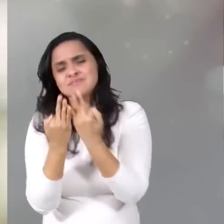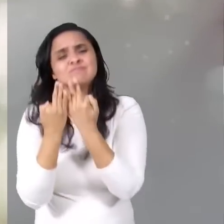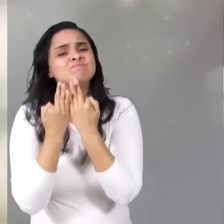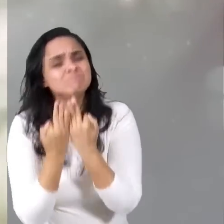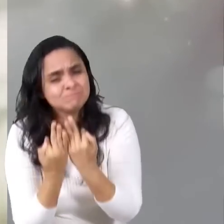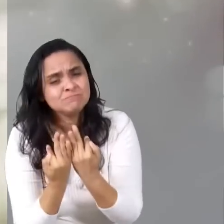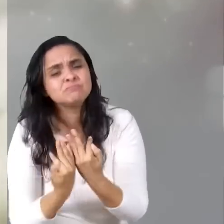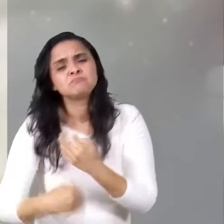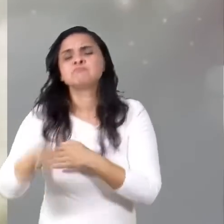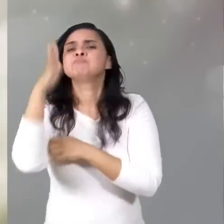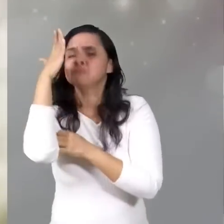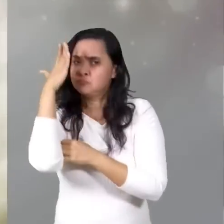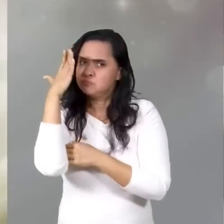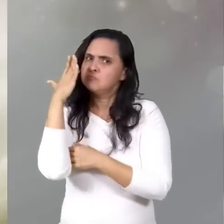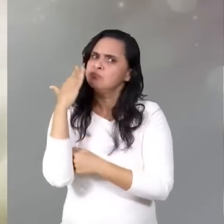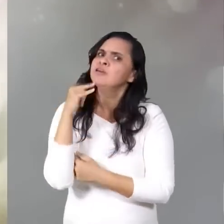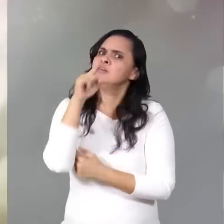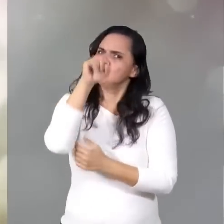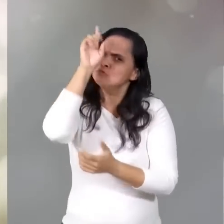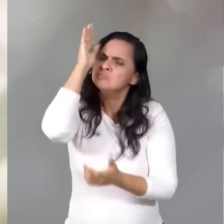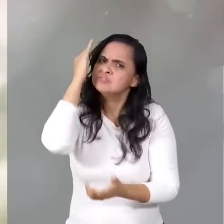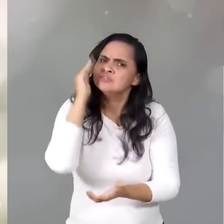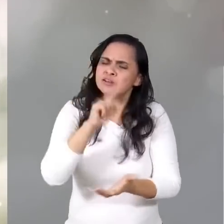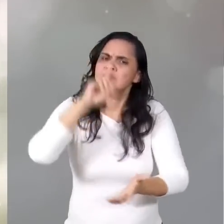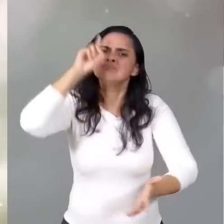casa. Sabes